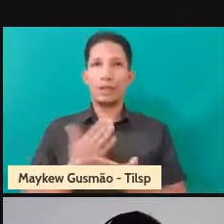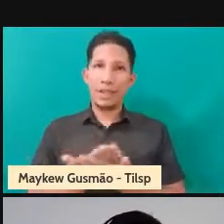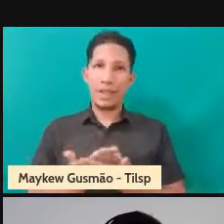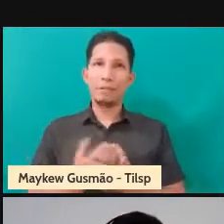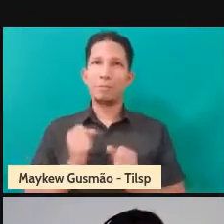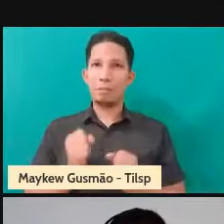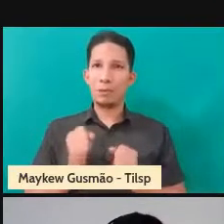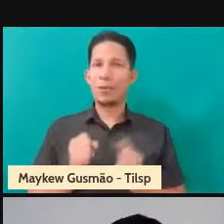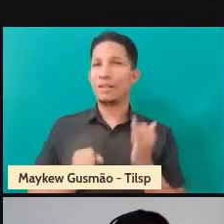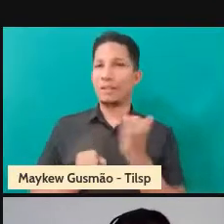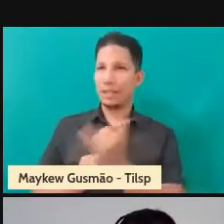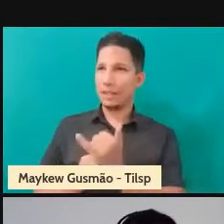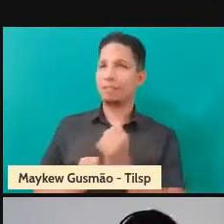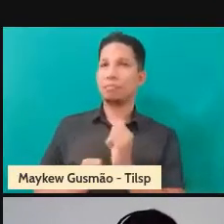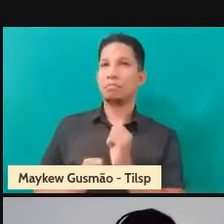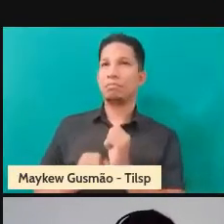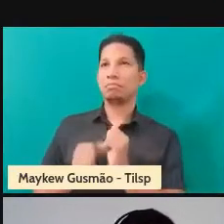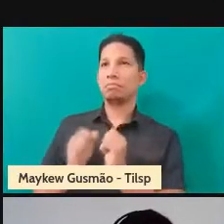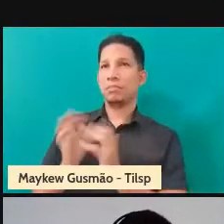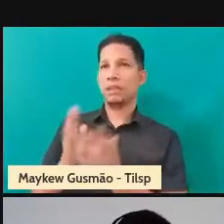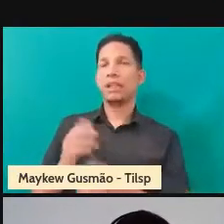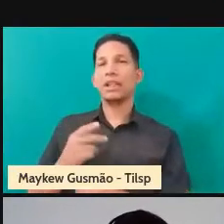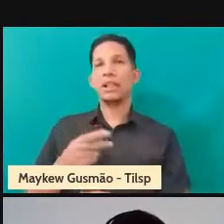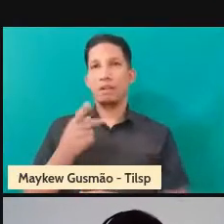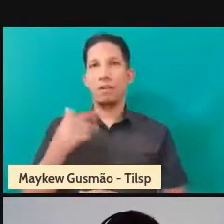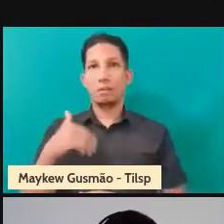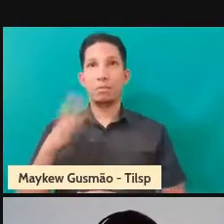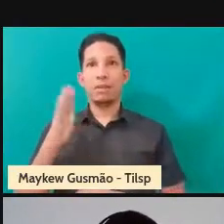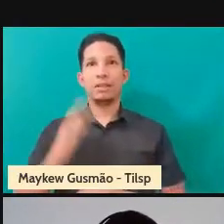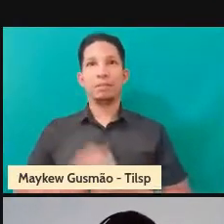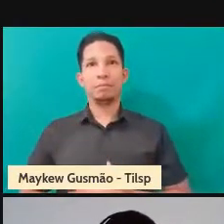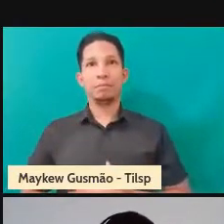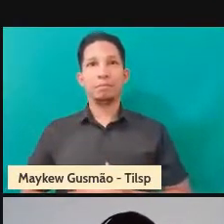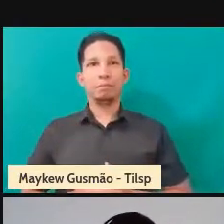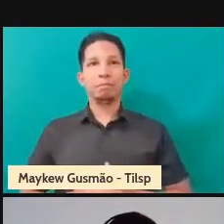sinalizar para mim, que eu aumento um pouquinho o volume.